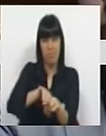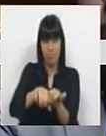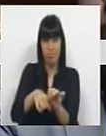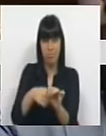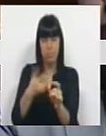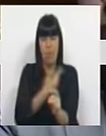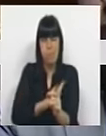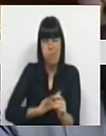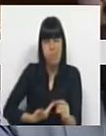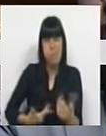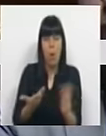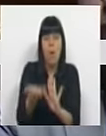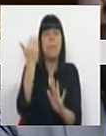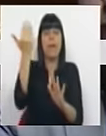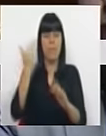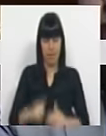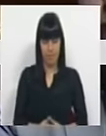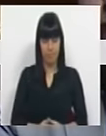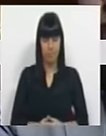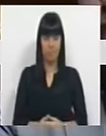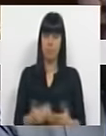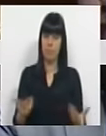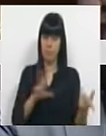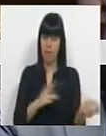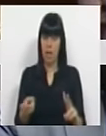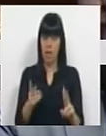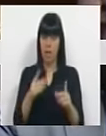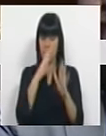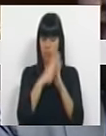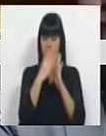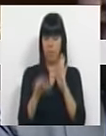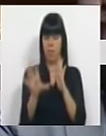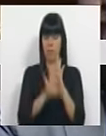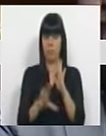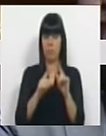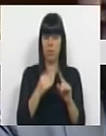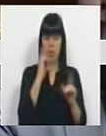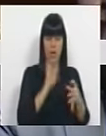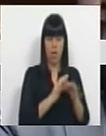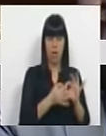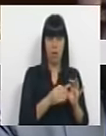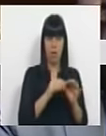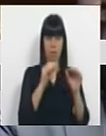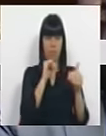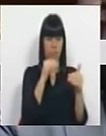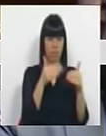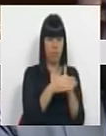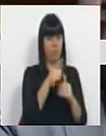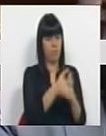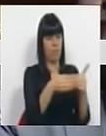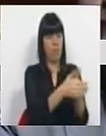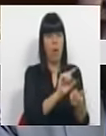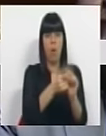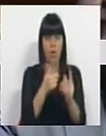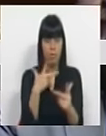degradados, obsoletos ou insuficientes. A alteração de paradigma, passando-se de uma lógica de abate para uma lógica